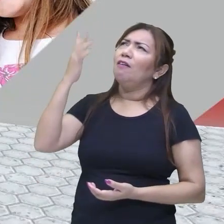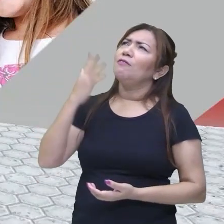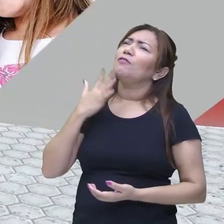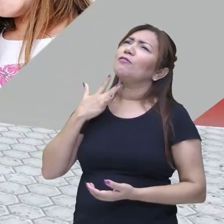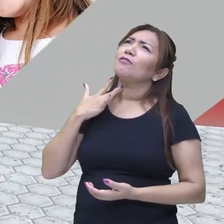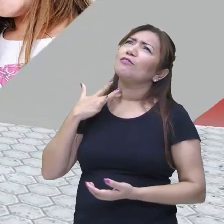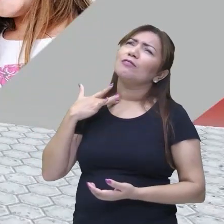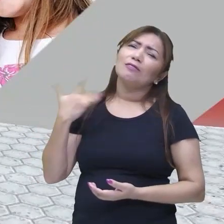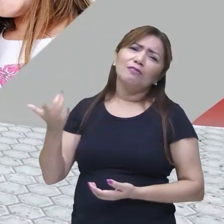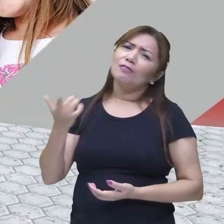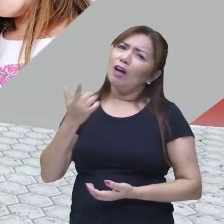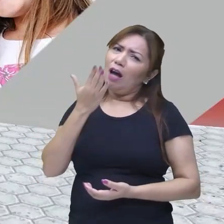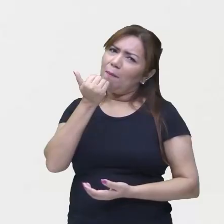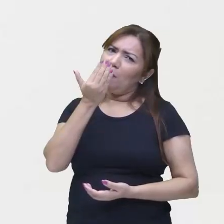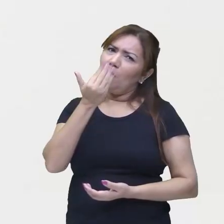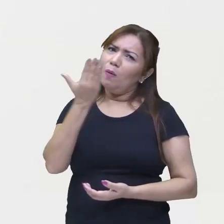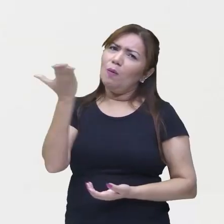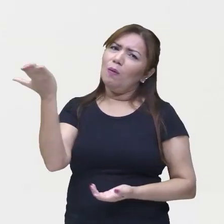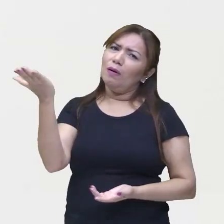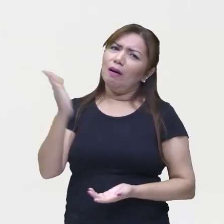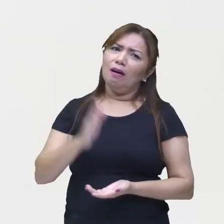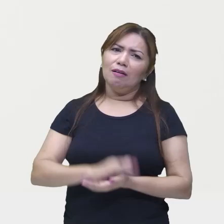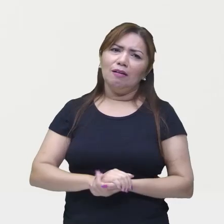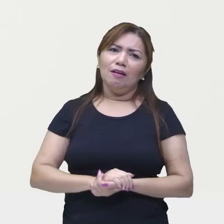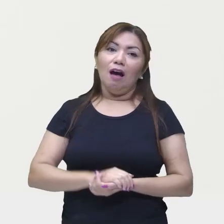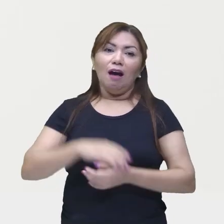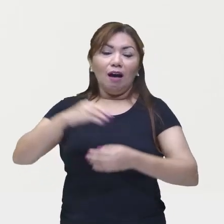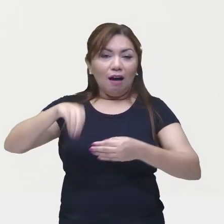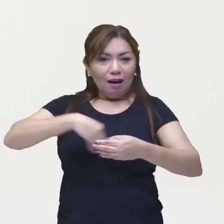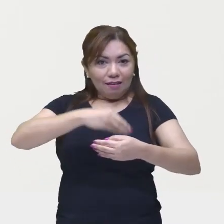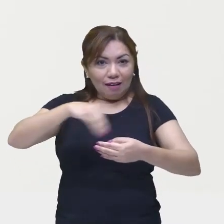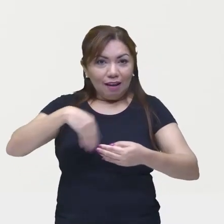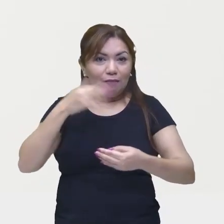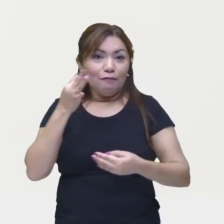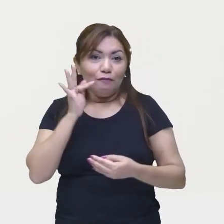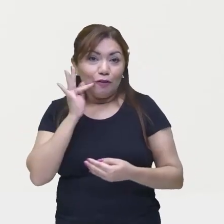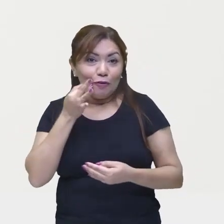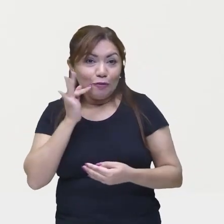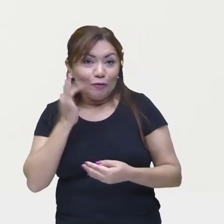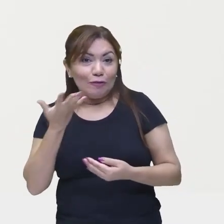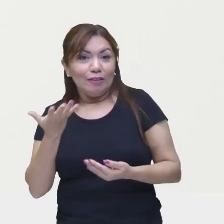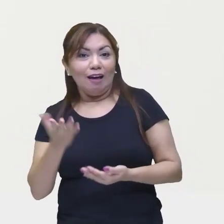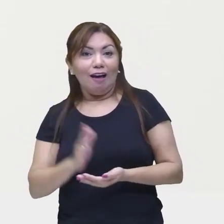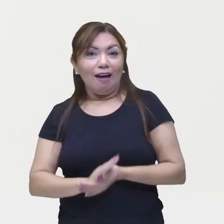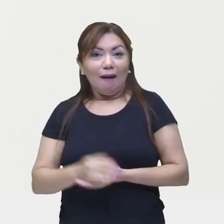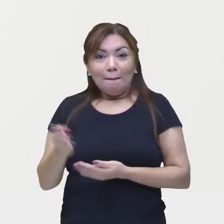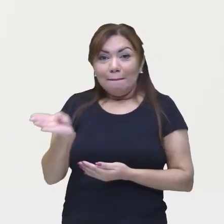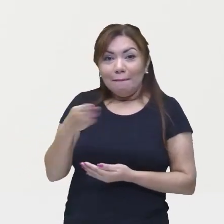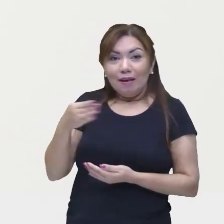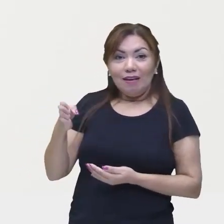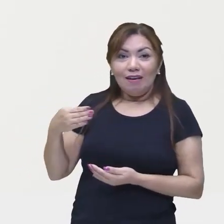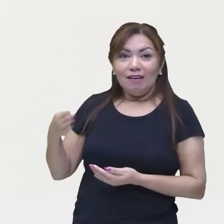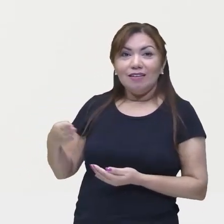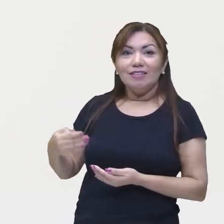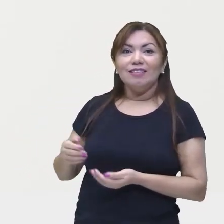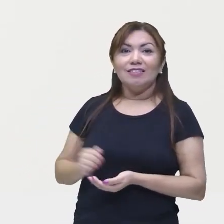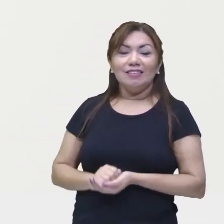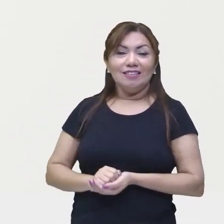água na boca. Salada de frutas, peixe,